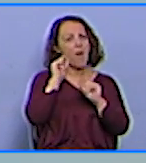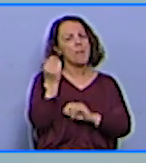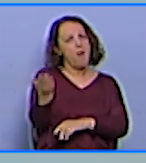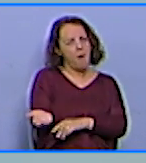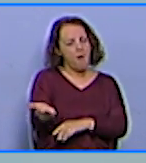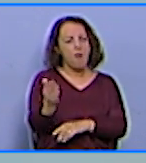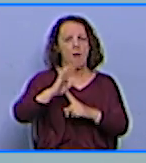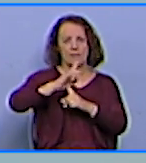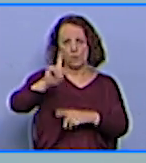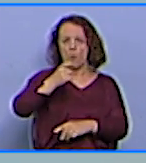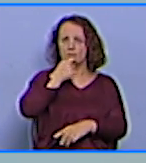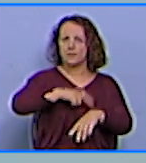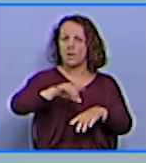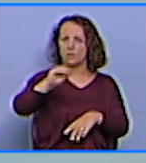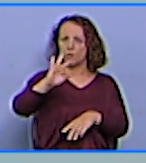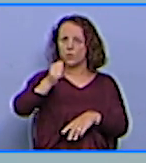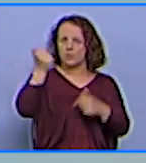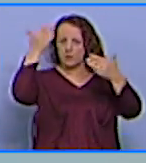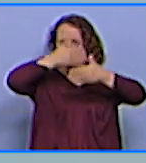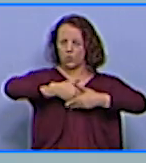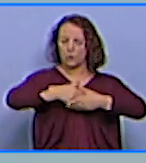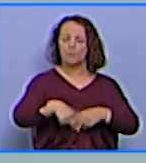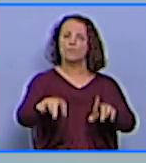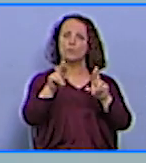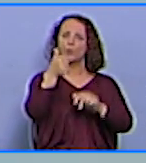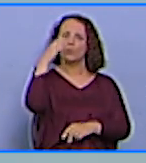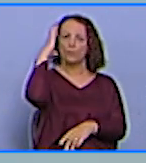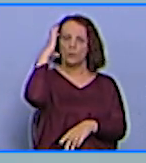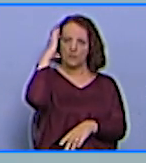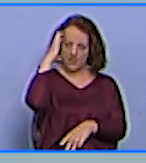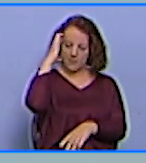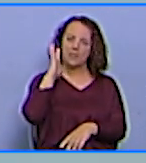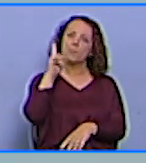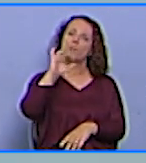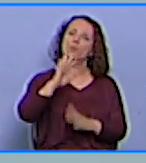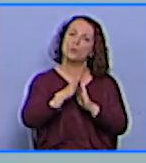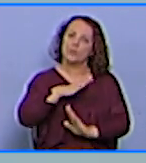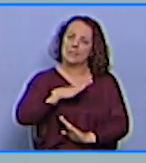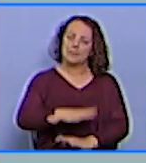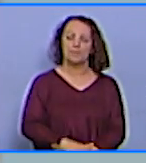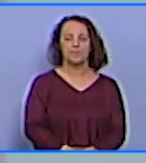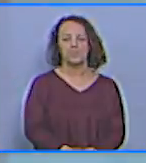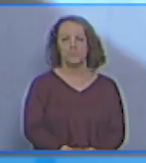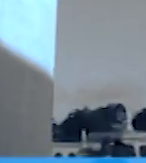Antena 1 quando forem 22h45. Votos de uma ótima tarde e até amanhã, se Deus quiser.